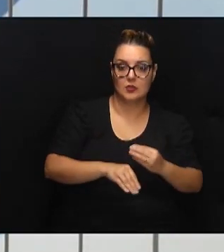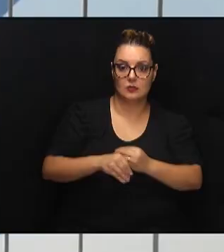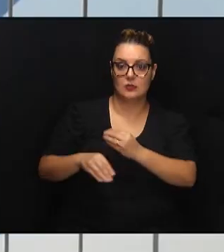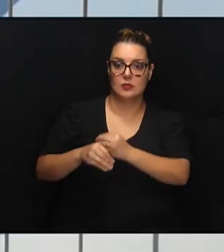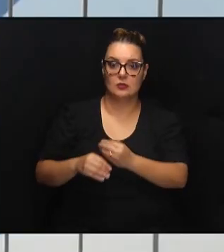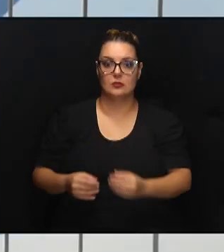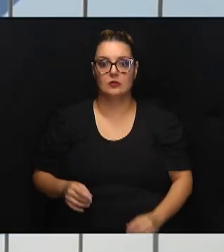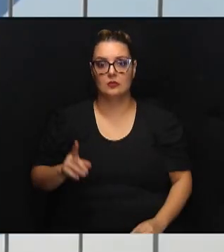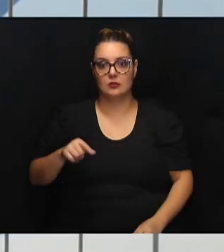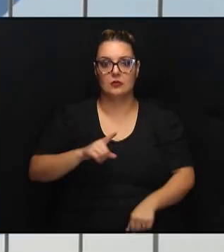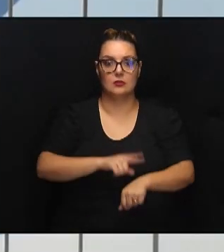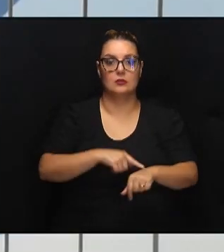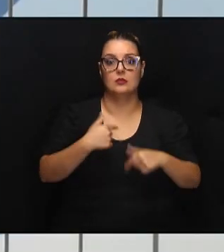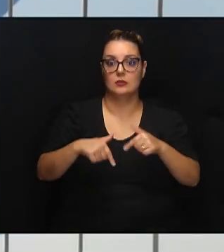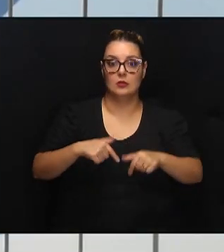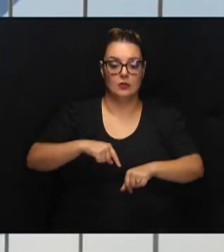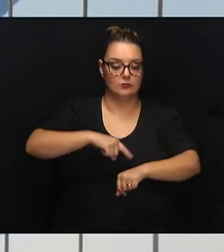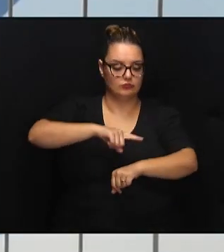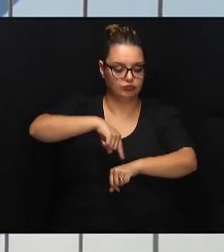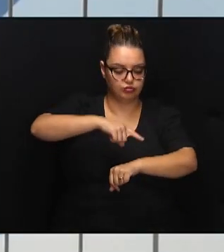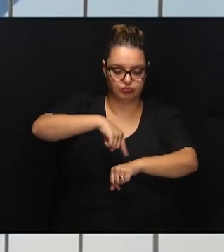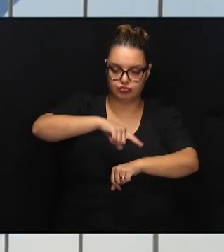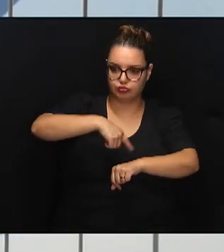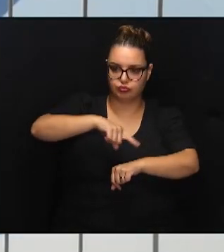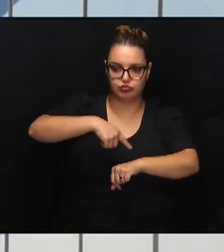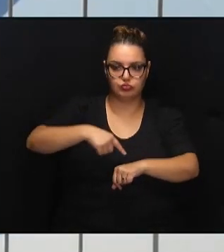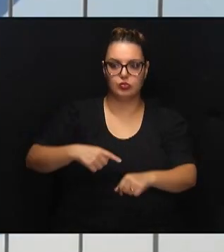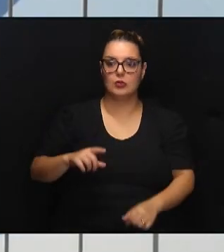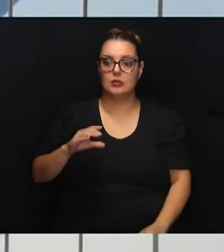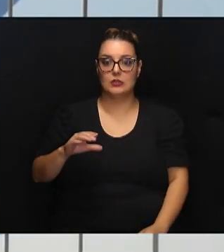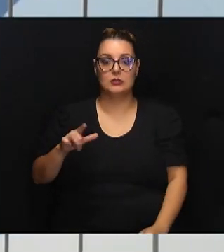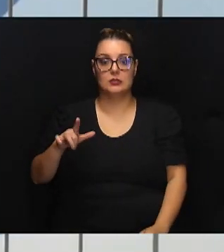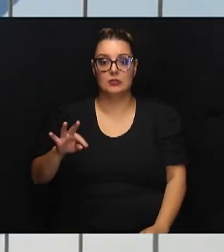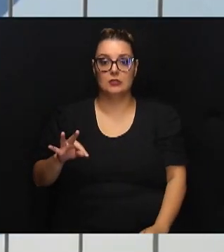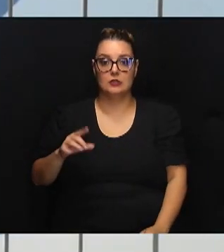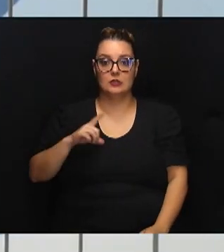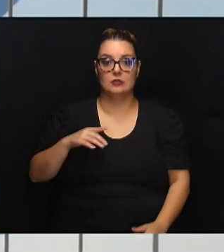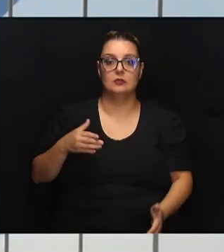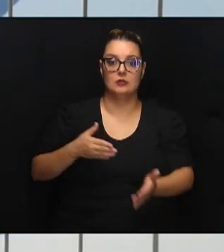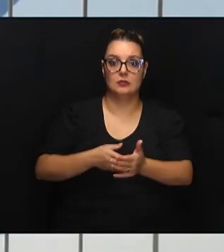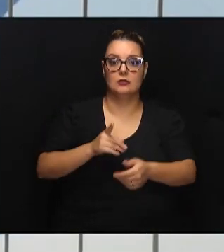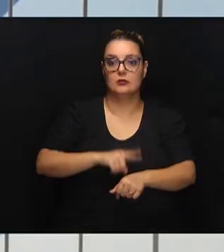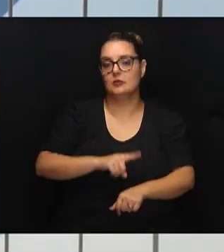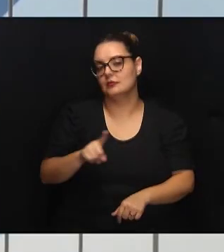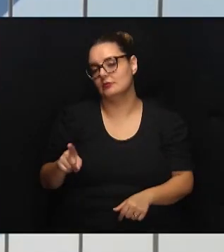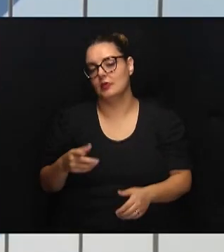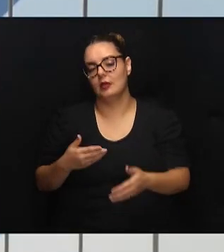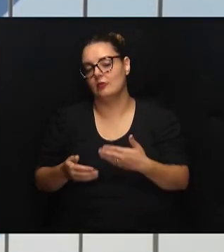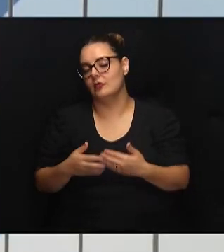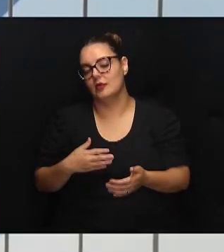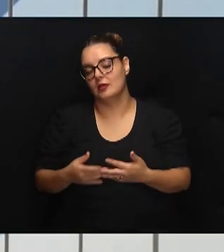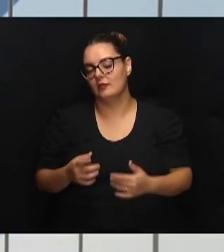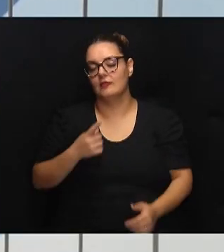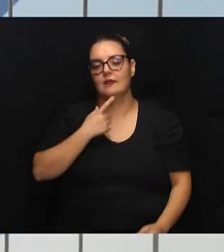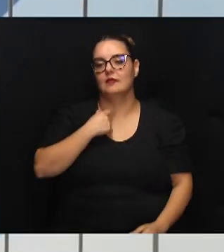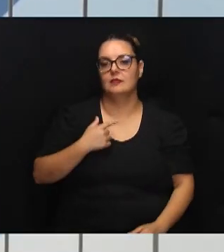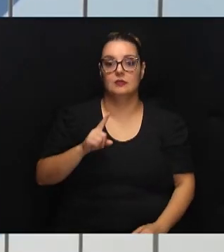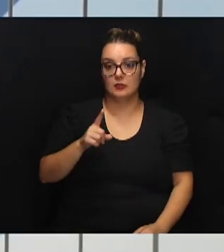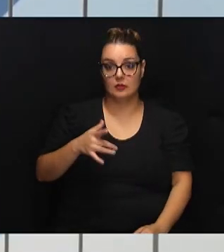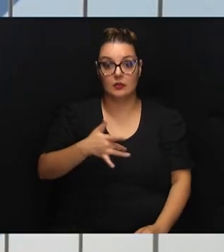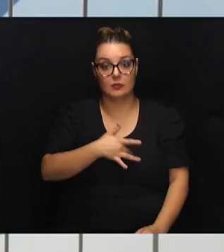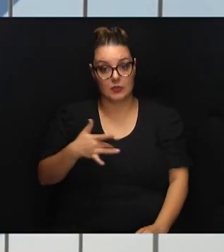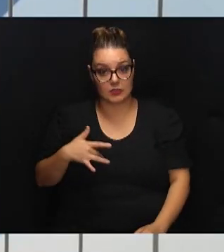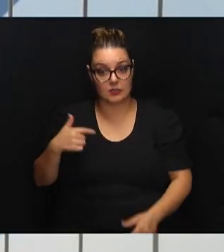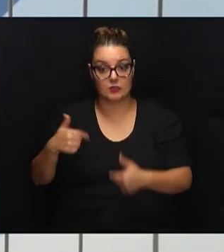são jornadas extensas e a gente tem, né, na CLT hoje, um limite de horas. E não é à toa, é por conta da saúde do trabalhador,